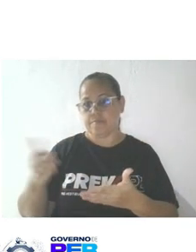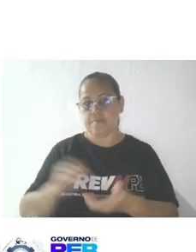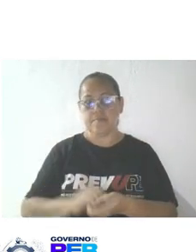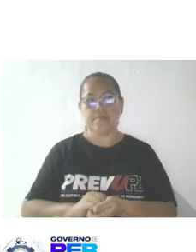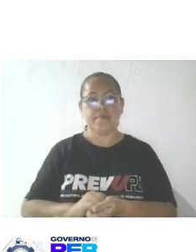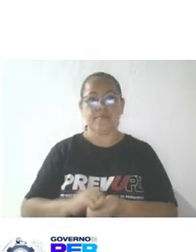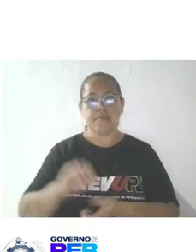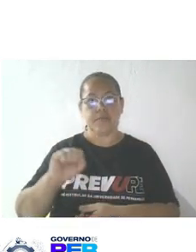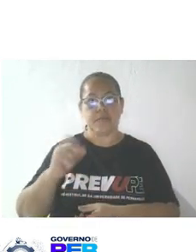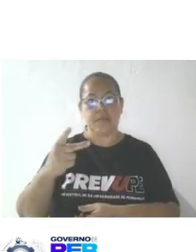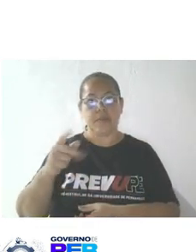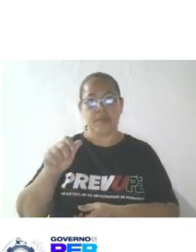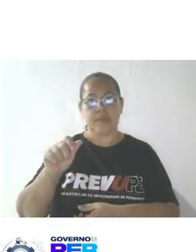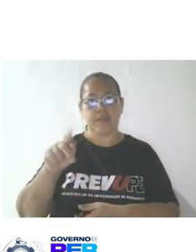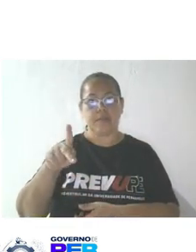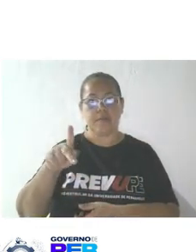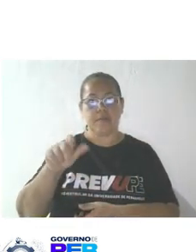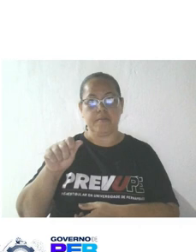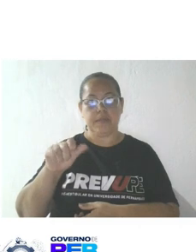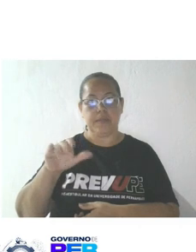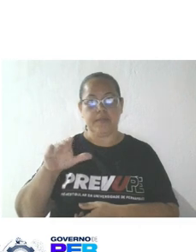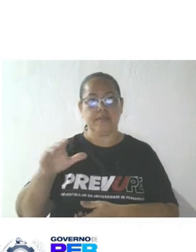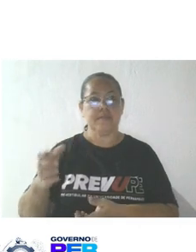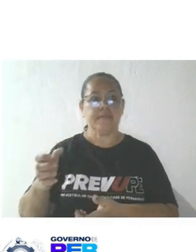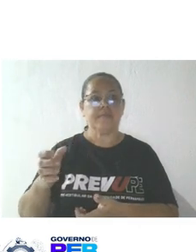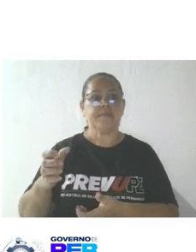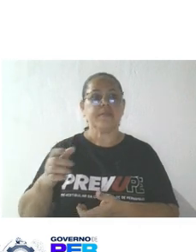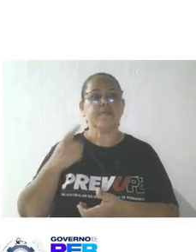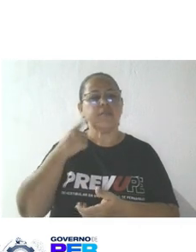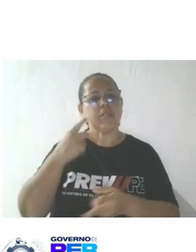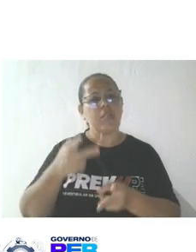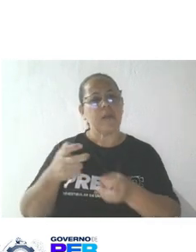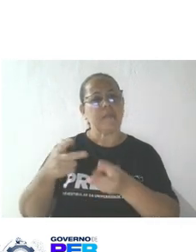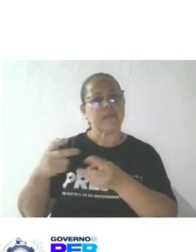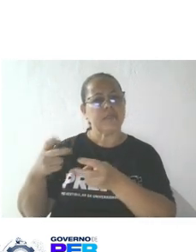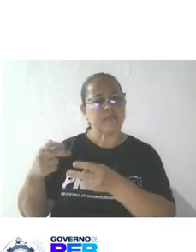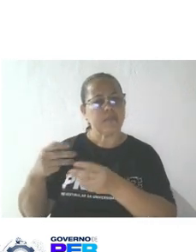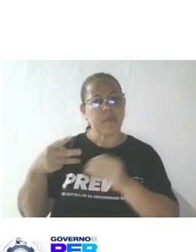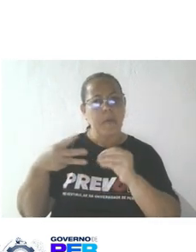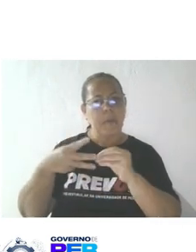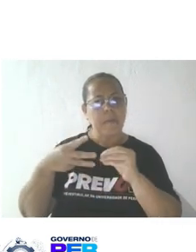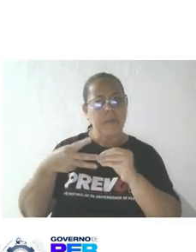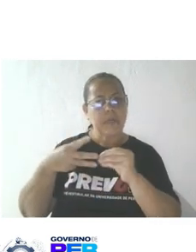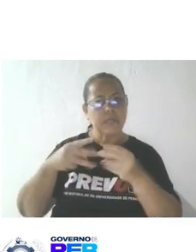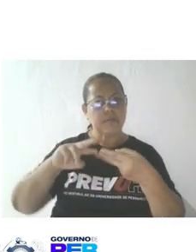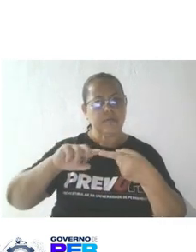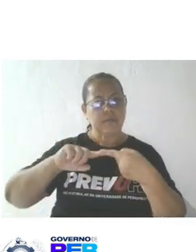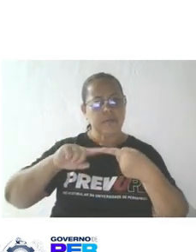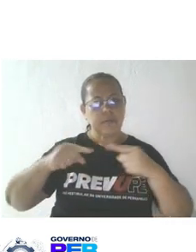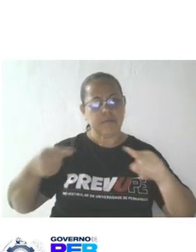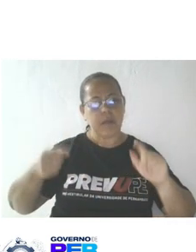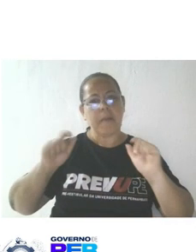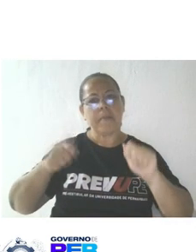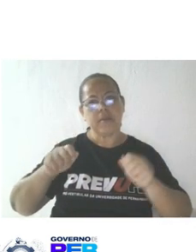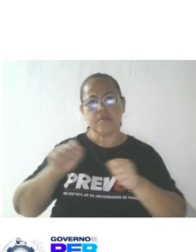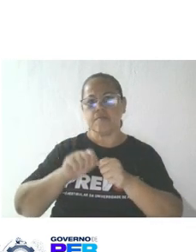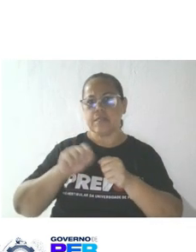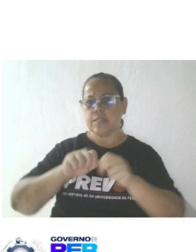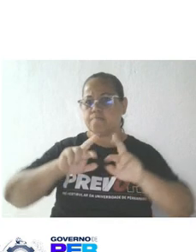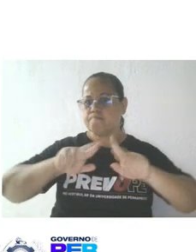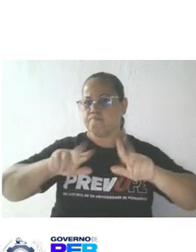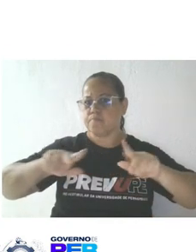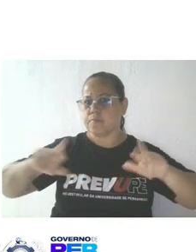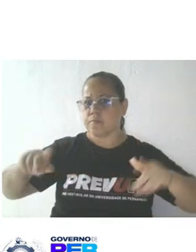splice aqui, pessoal, ó, se você ver, que a partir de uma molécula de RNA, mesmo igual, eu consigo fazer diferentes proteínas. Então,